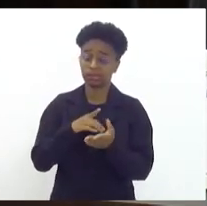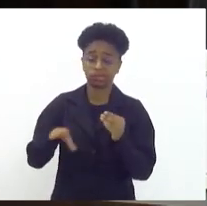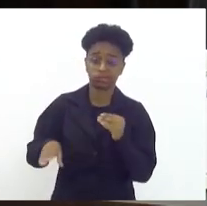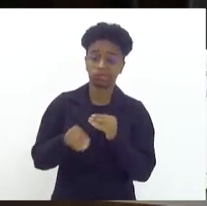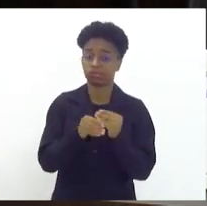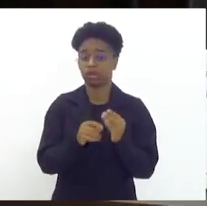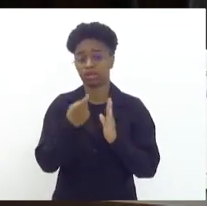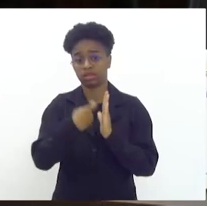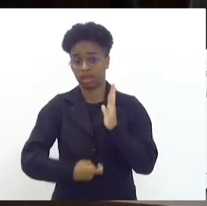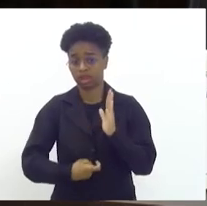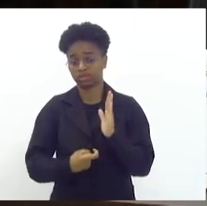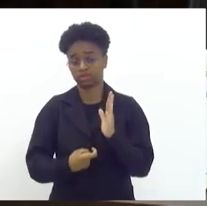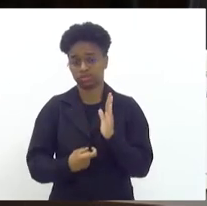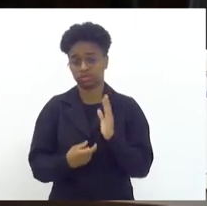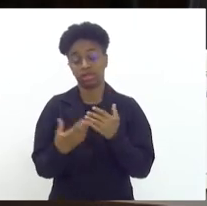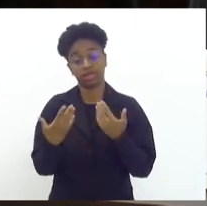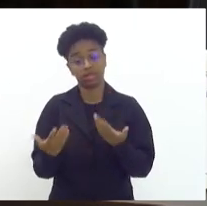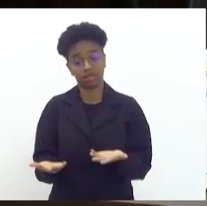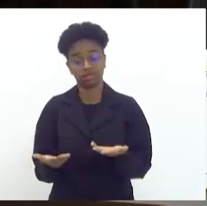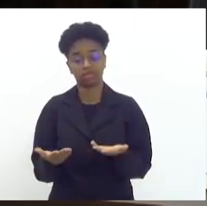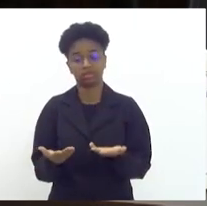Então essas